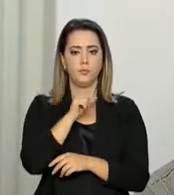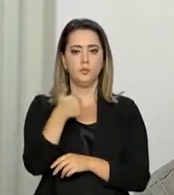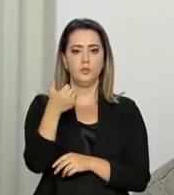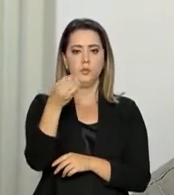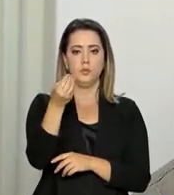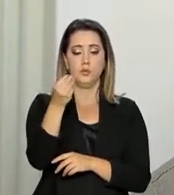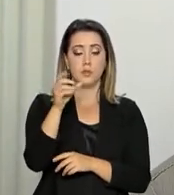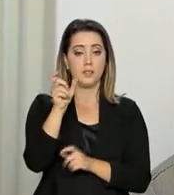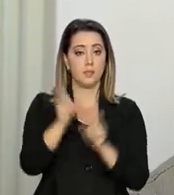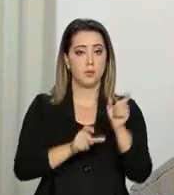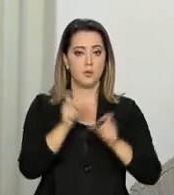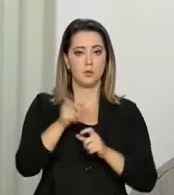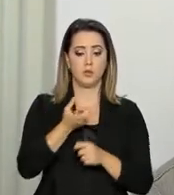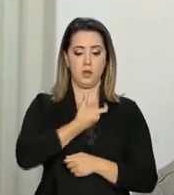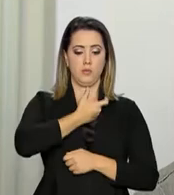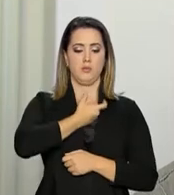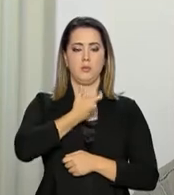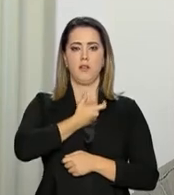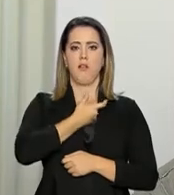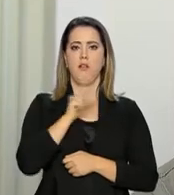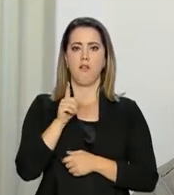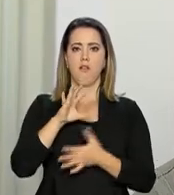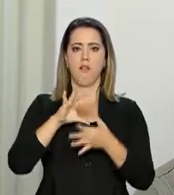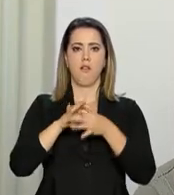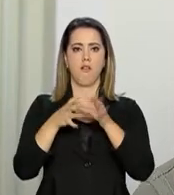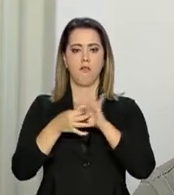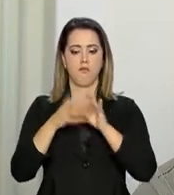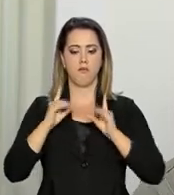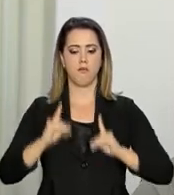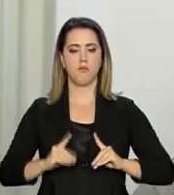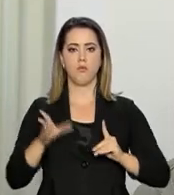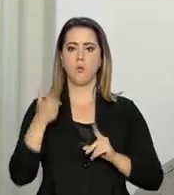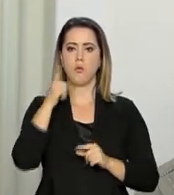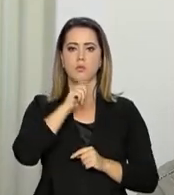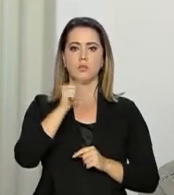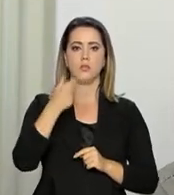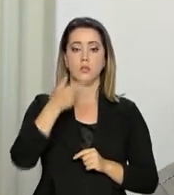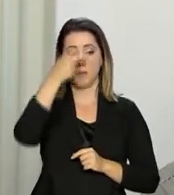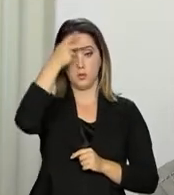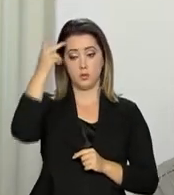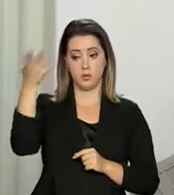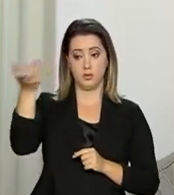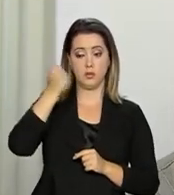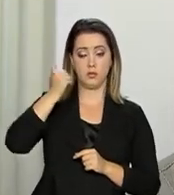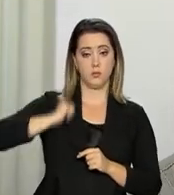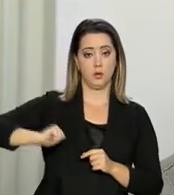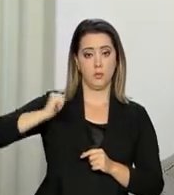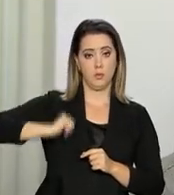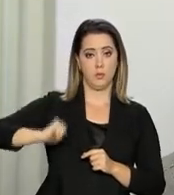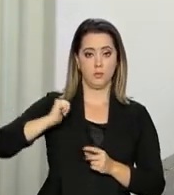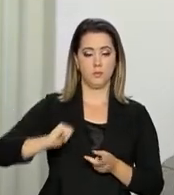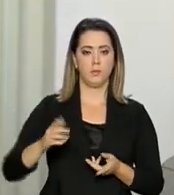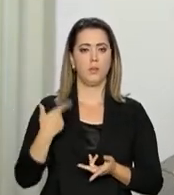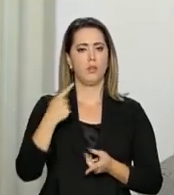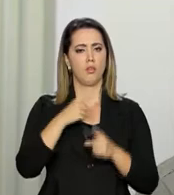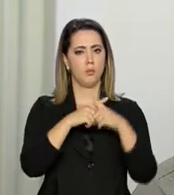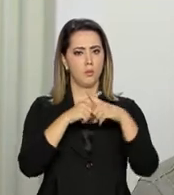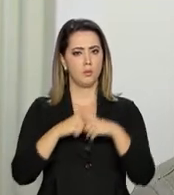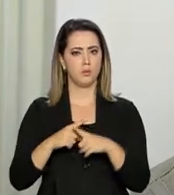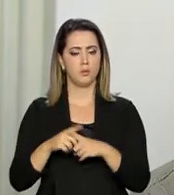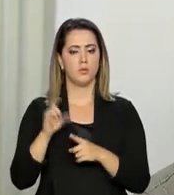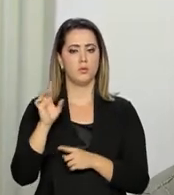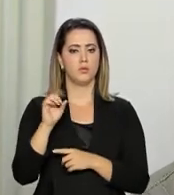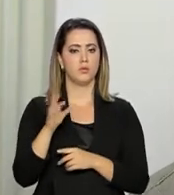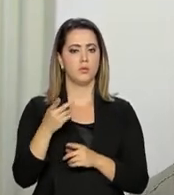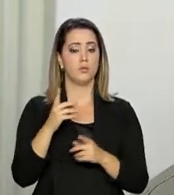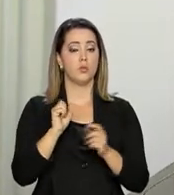a ligação nas medalhas paraolímpicas era foram conquistadas por atletas bolsistas e nos jogos olímpicos apenas